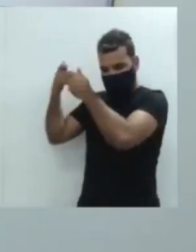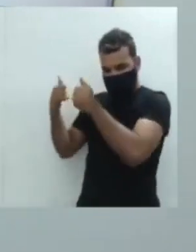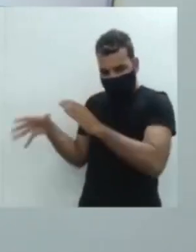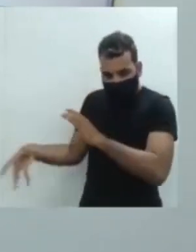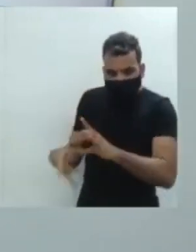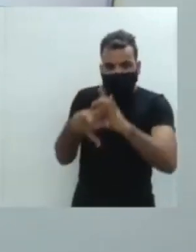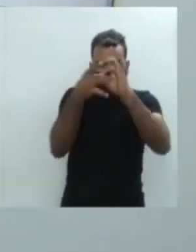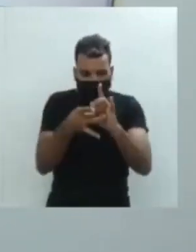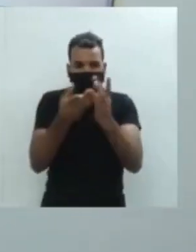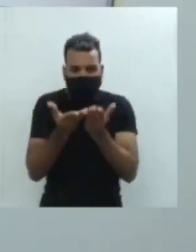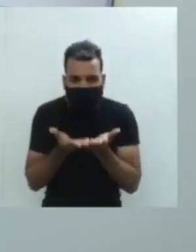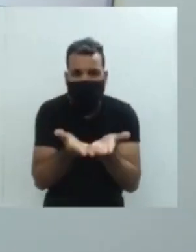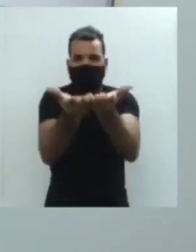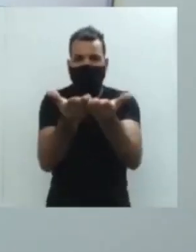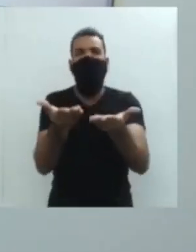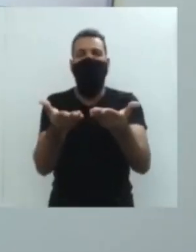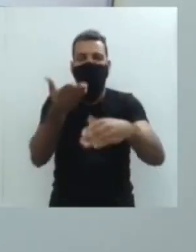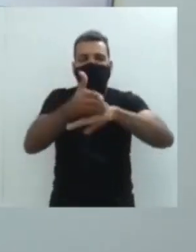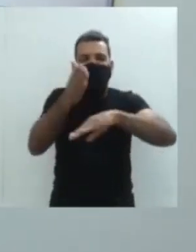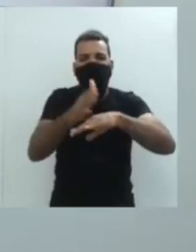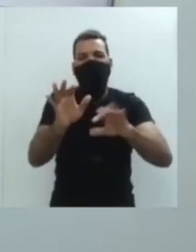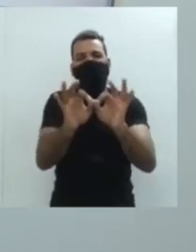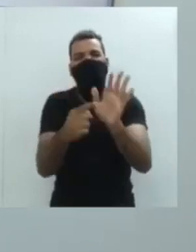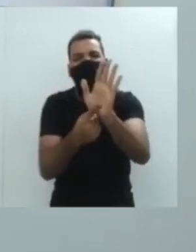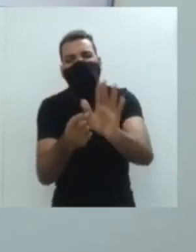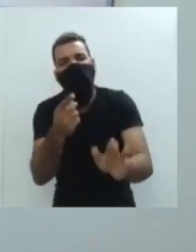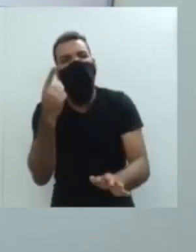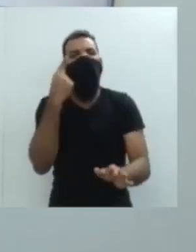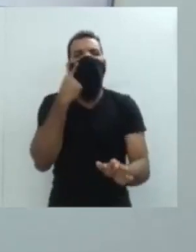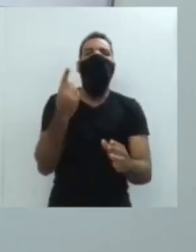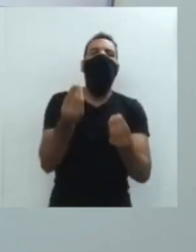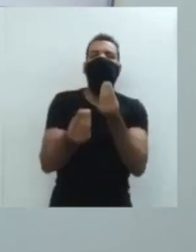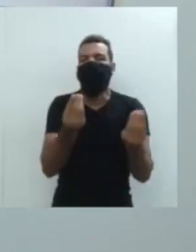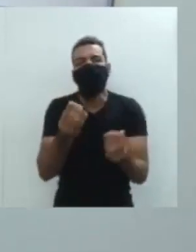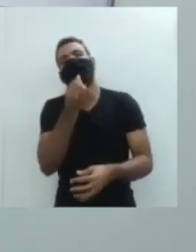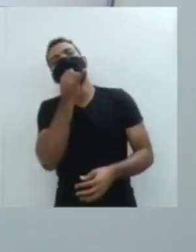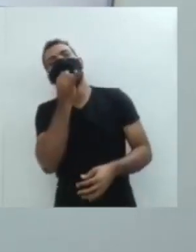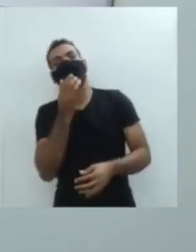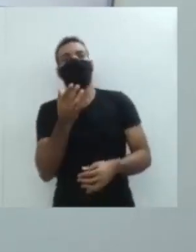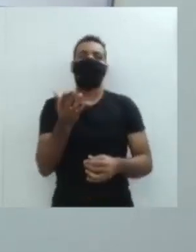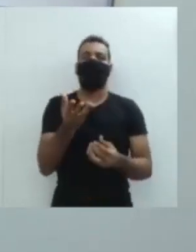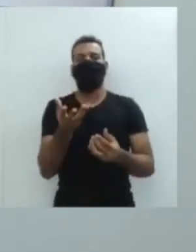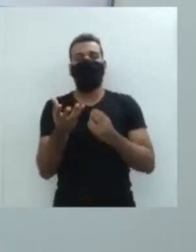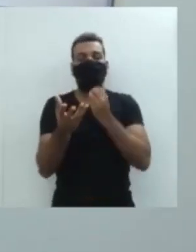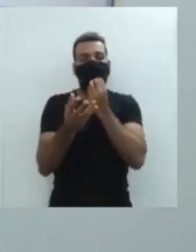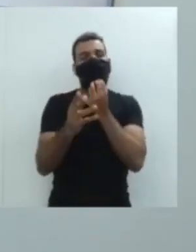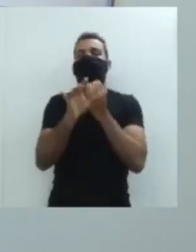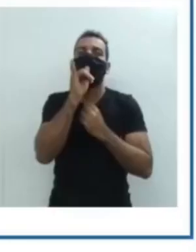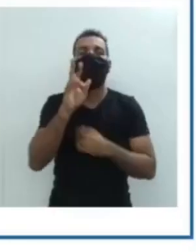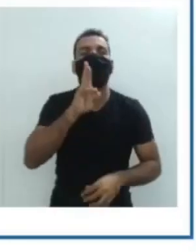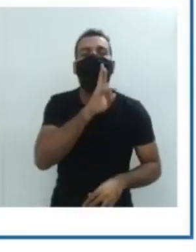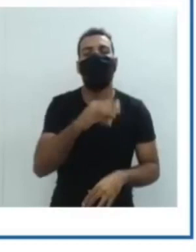vamos utilizar eles através de uma forma bastante prática com a nossa um exemplo de um restaurante